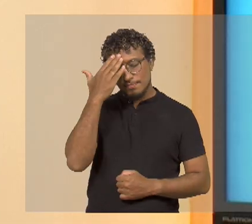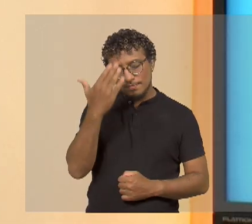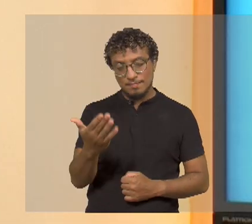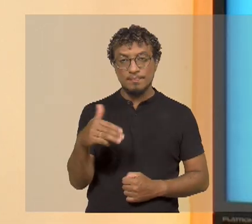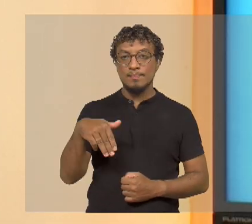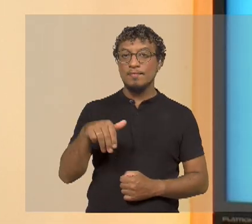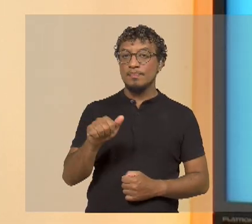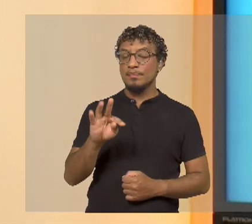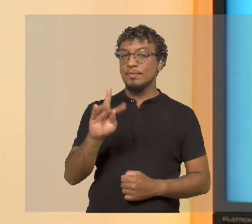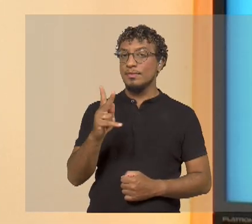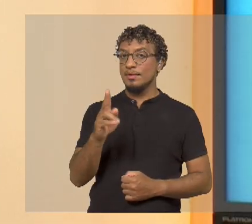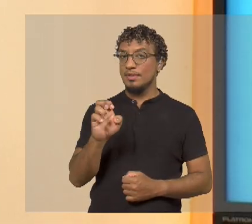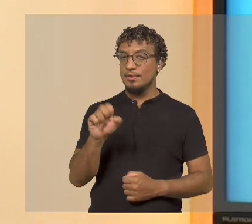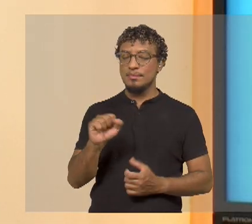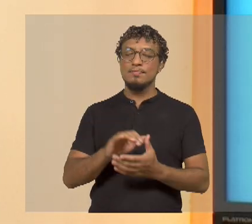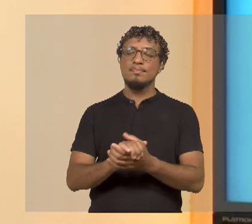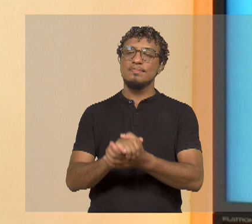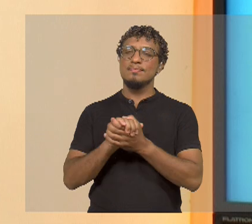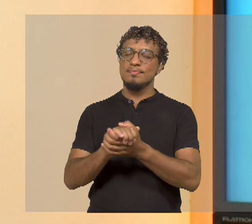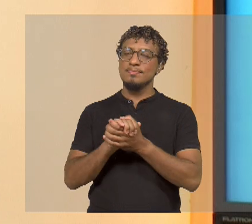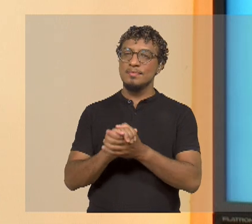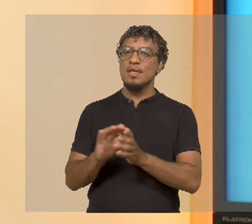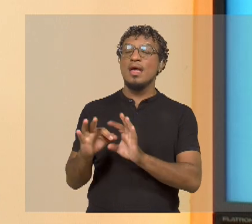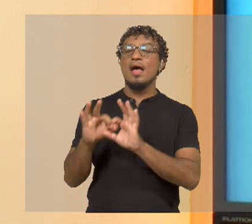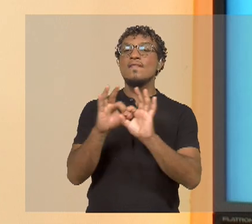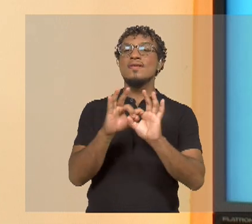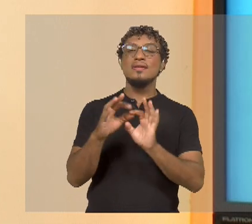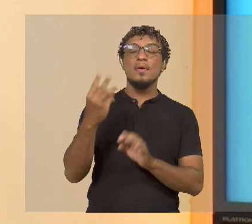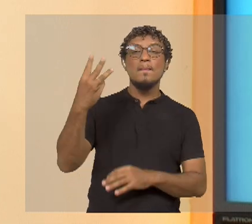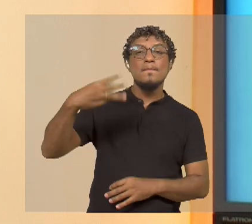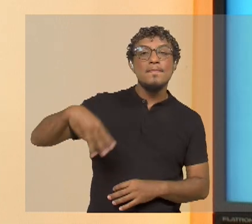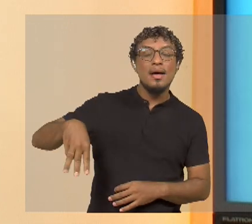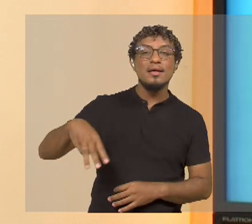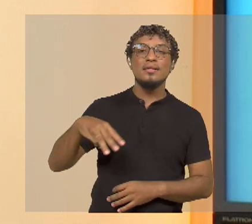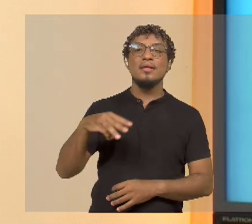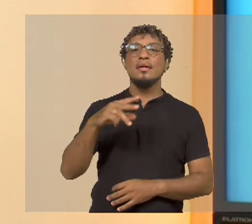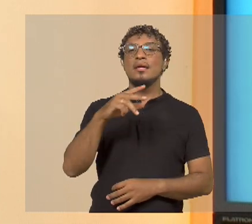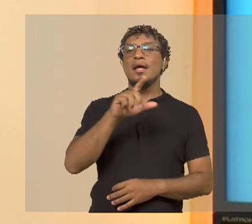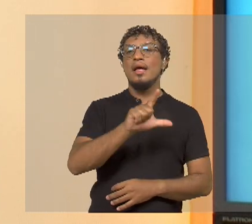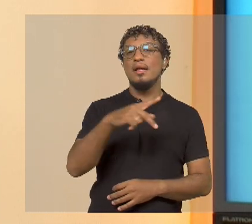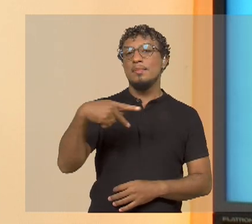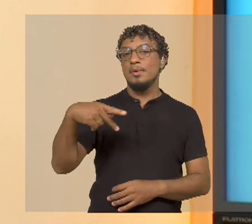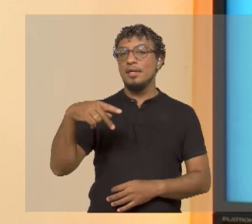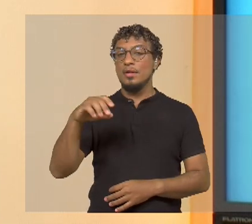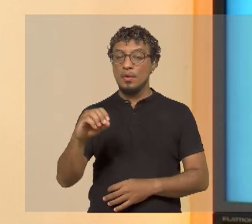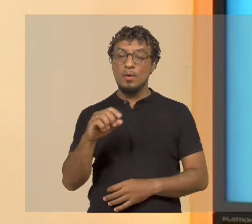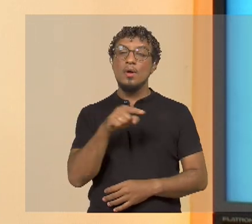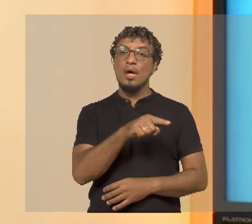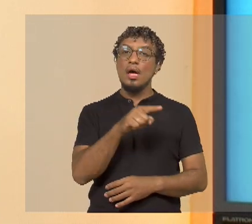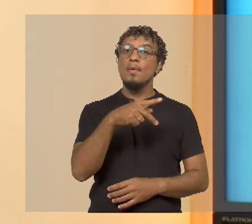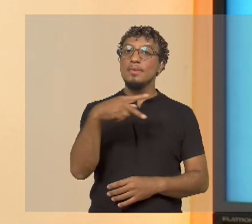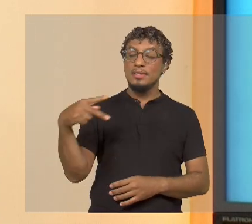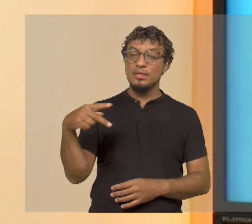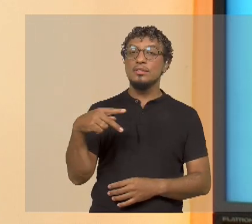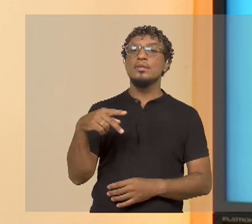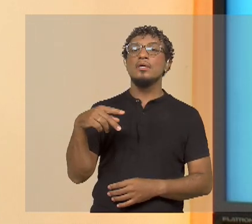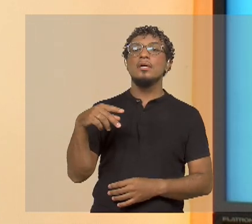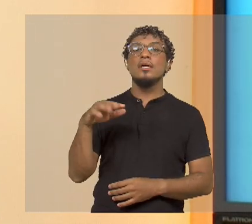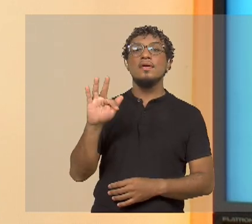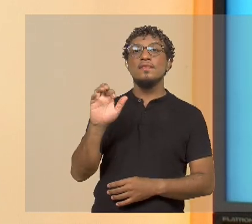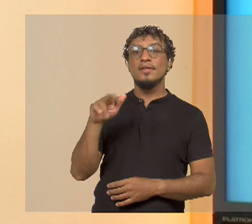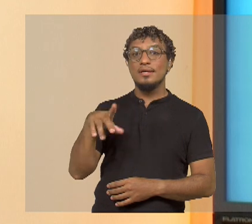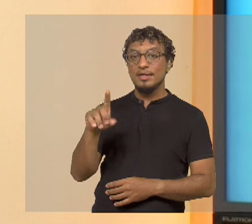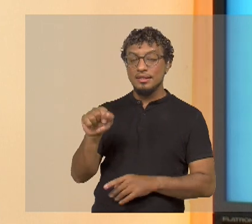Obrigada, Matheus. Eu quero aproveitar para parabenizar a Federação Maranhense de LPO, a presidente Luciana Marques, o diretor técnico da federação